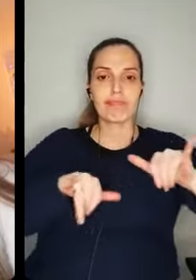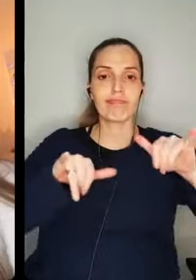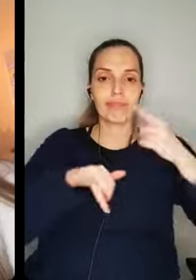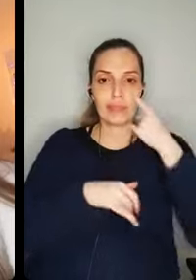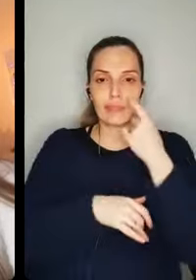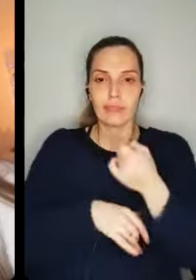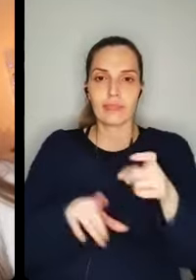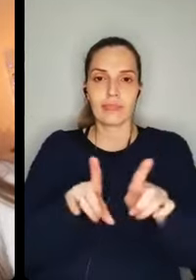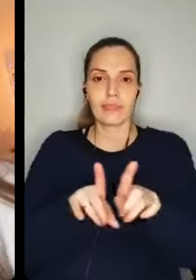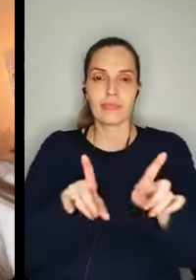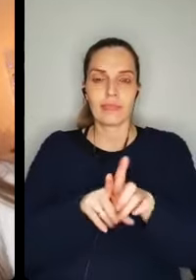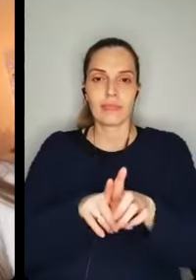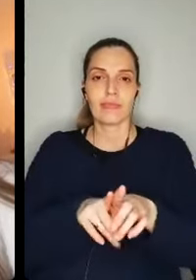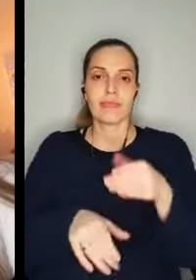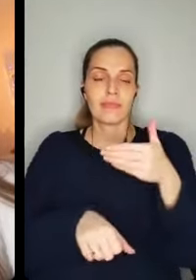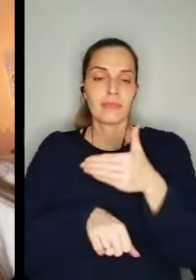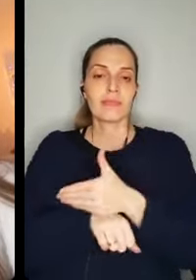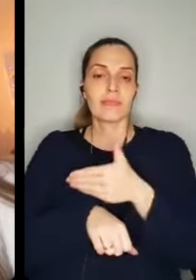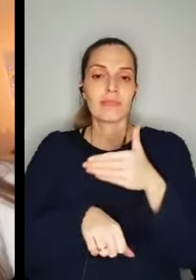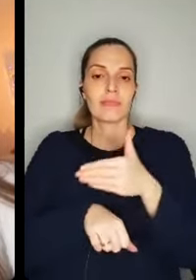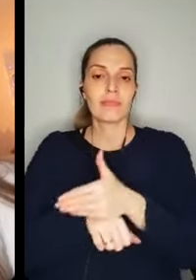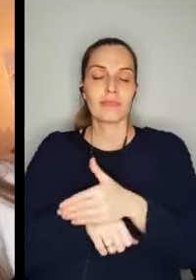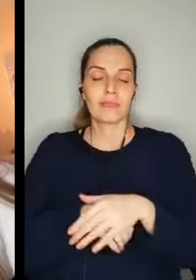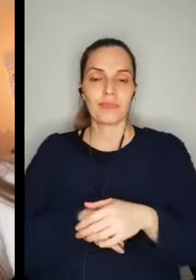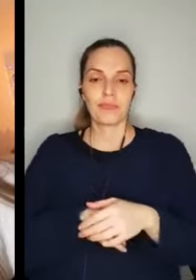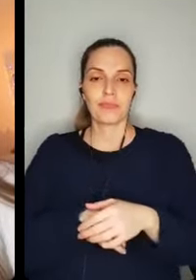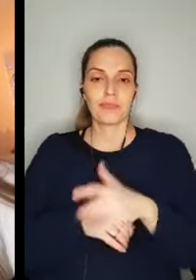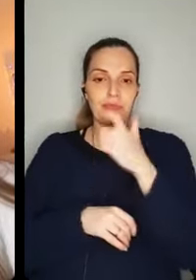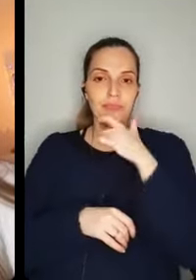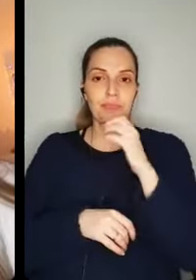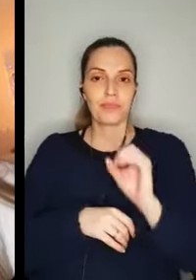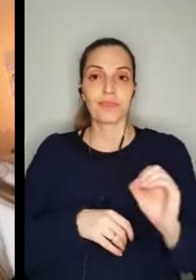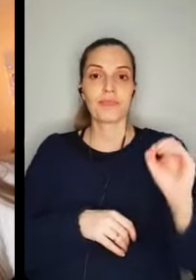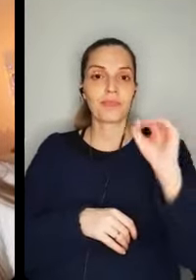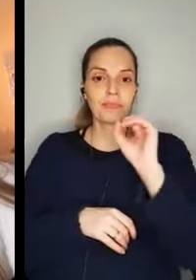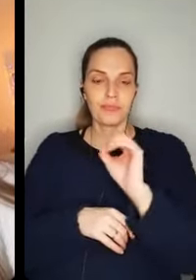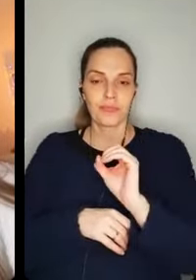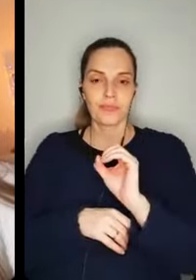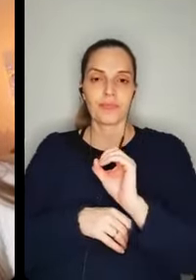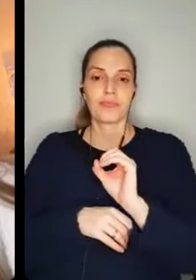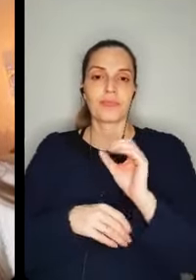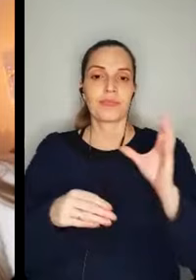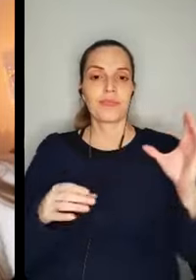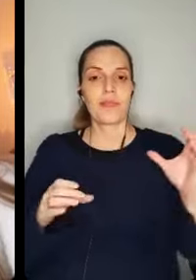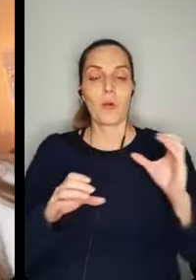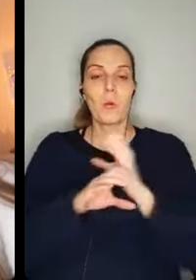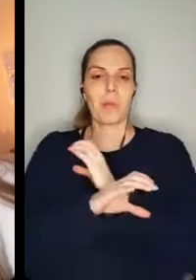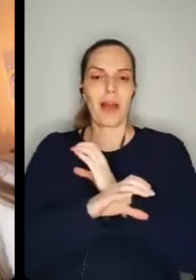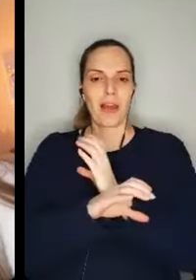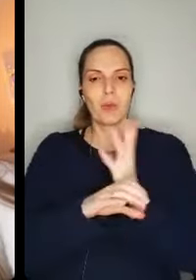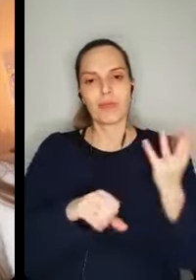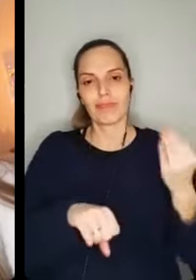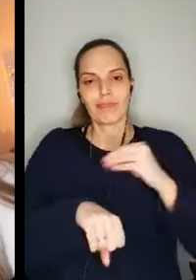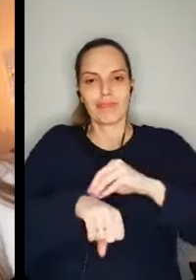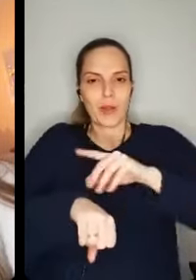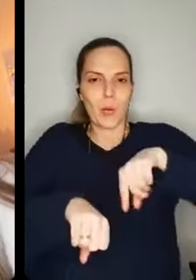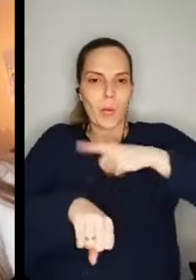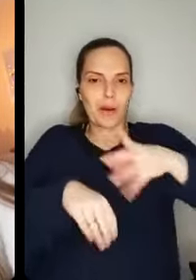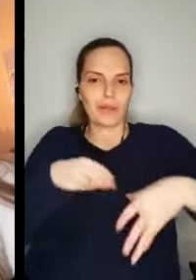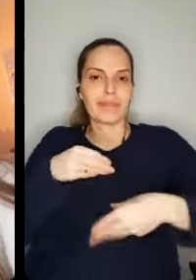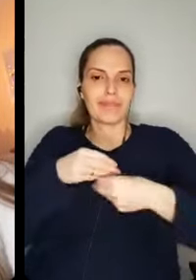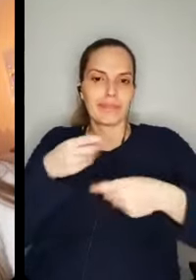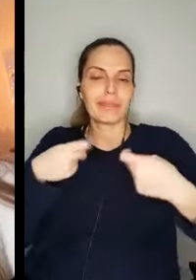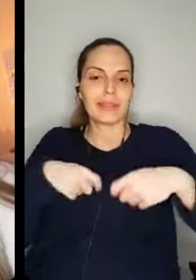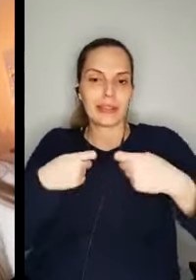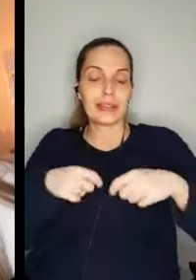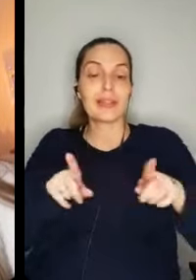participar. Acho que isso é algo ótimo, assim, para primeiro completar essas horas complementares que tu vai ter que ter, e segundo, para ter novas experiências dentro da universidade,